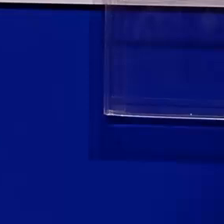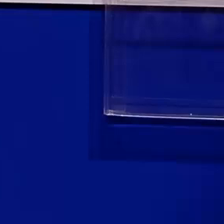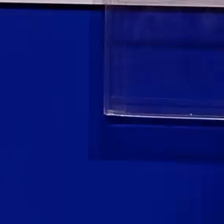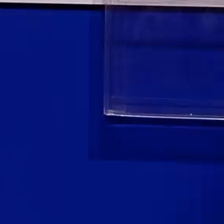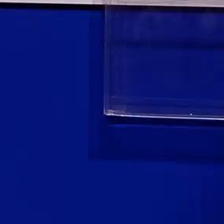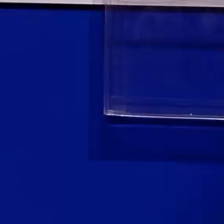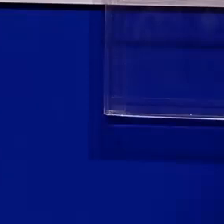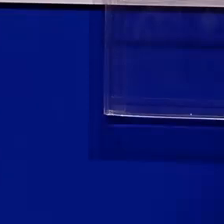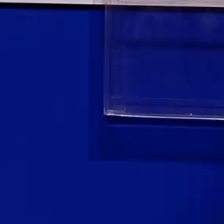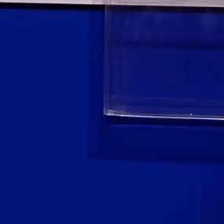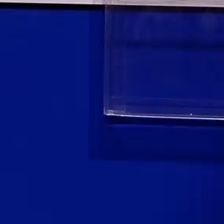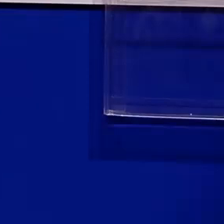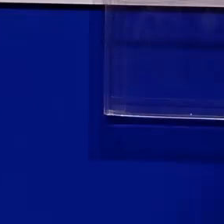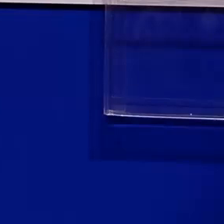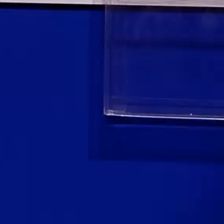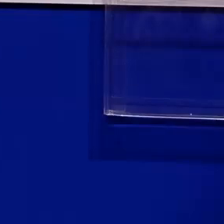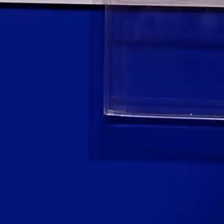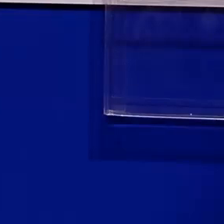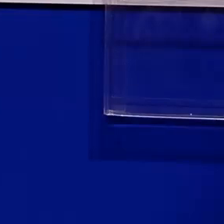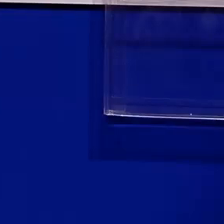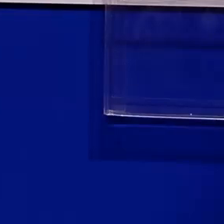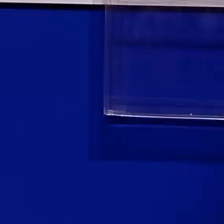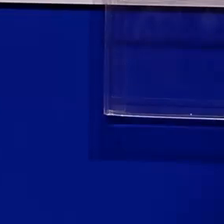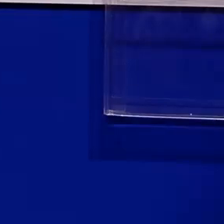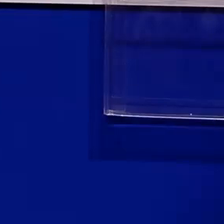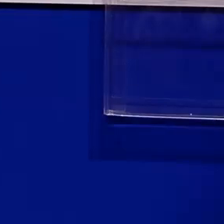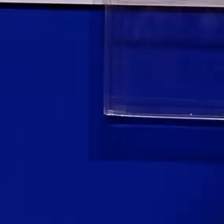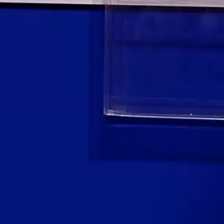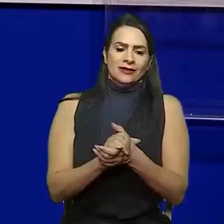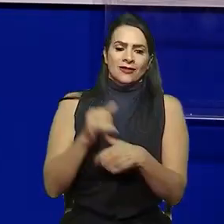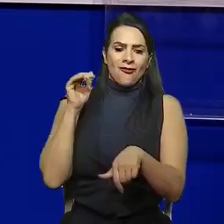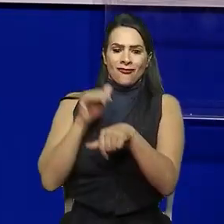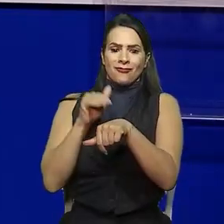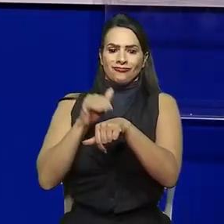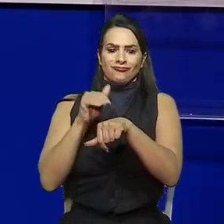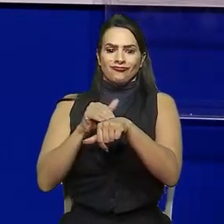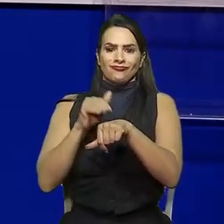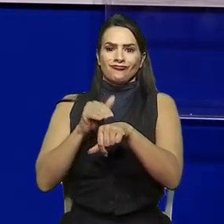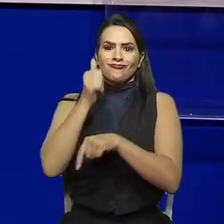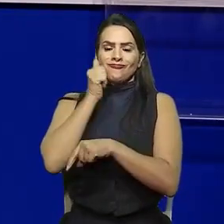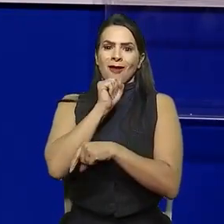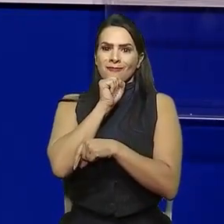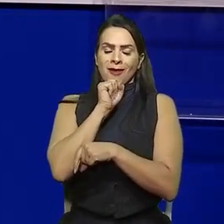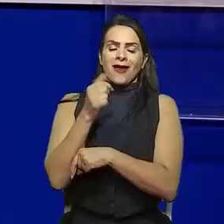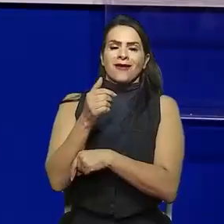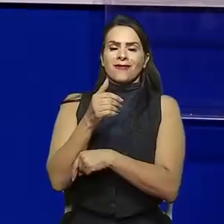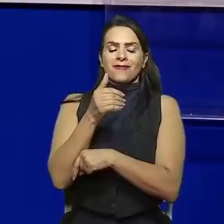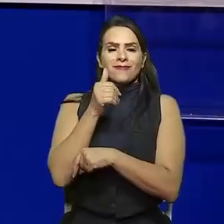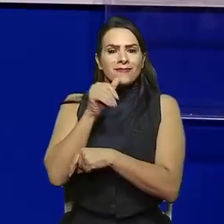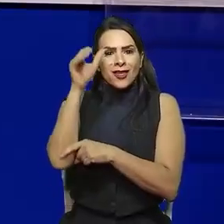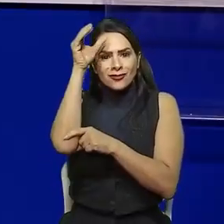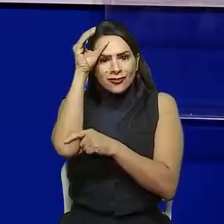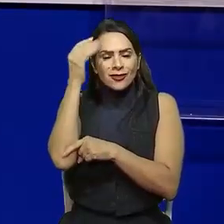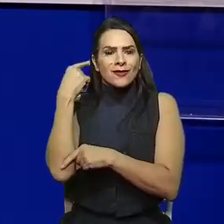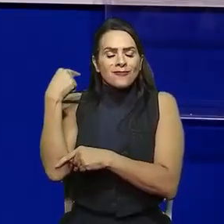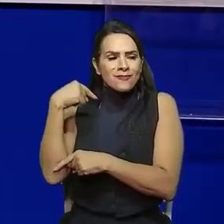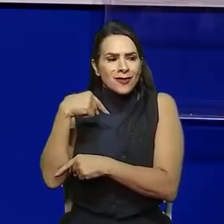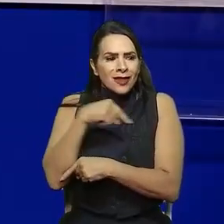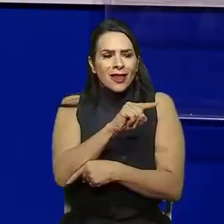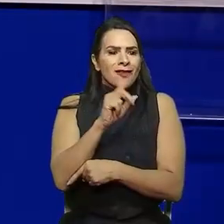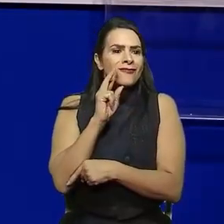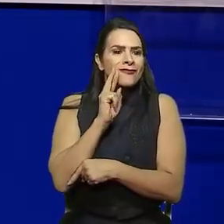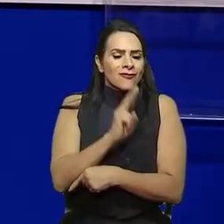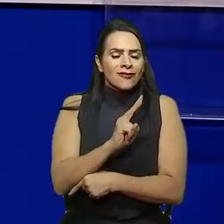pela Sônia Braga. Eu queria conhecer a Sônia Braga e fiquei atazanando. E minhas primas, atazanando minha mãe, minhas tias. Quero ver Sônia Braga, me leva para ver